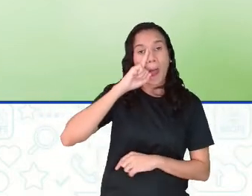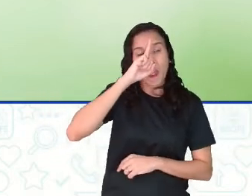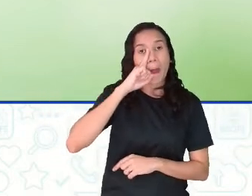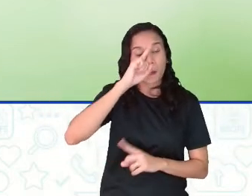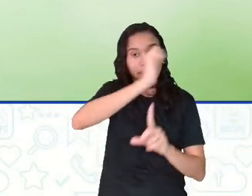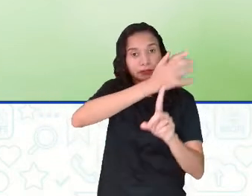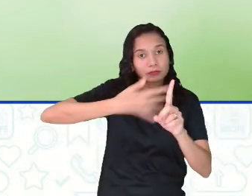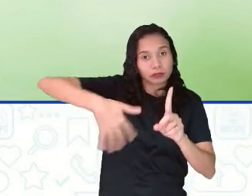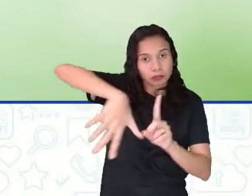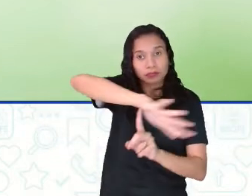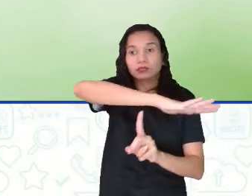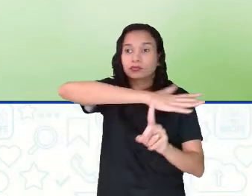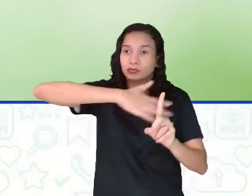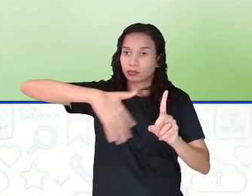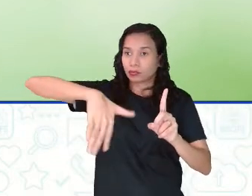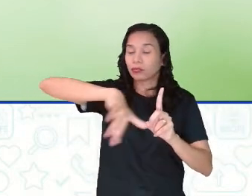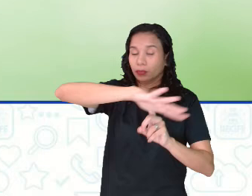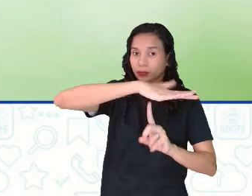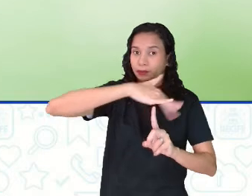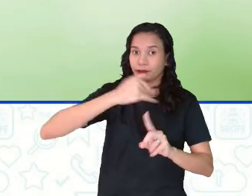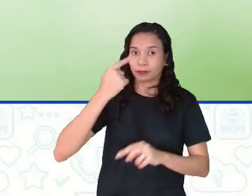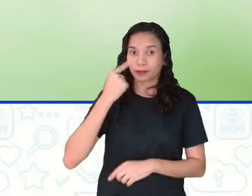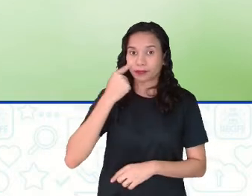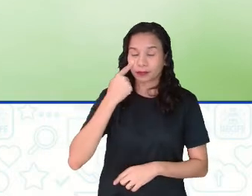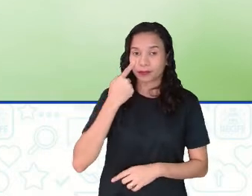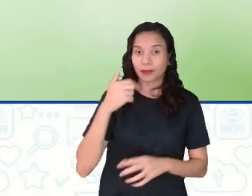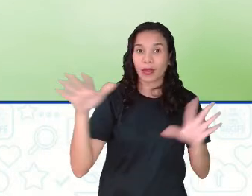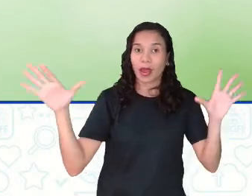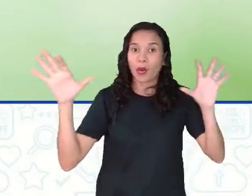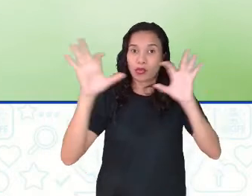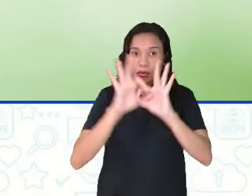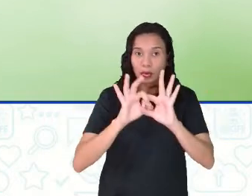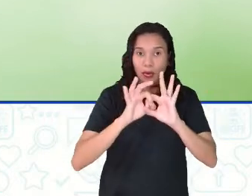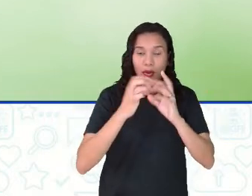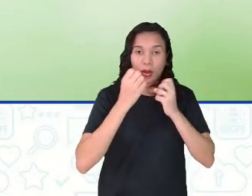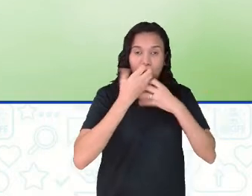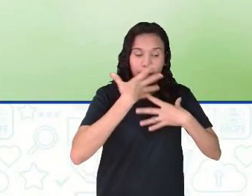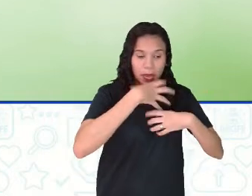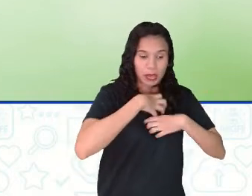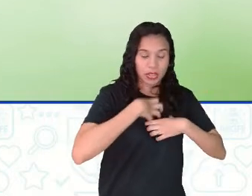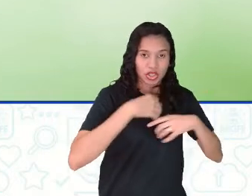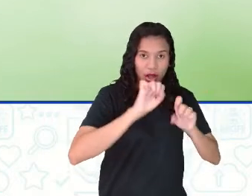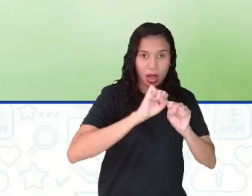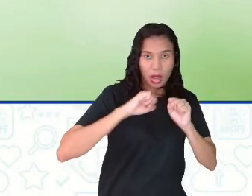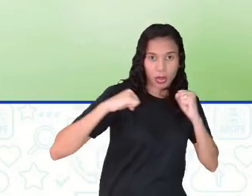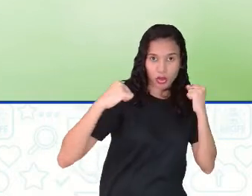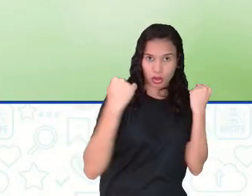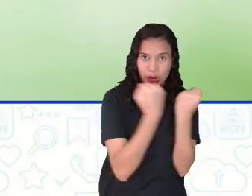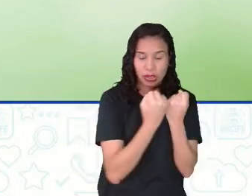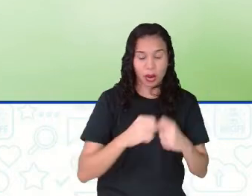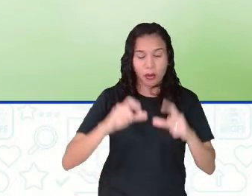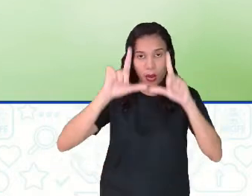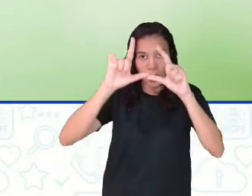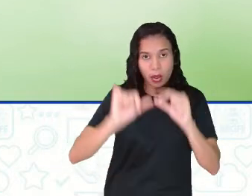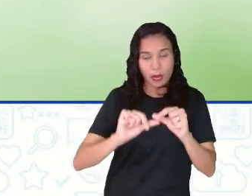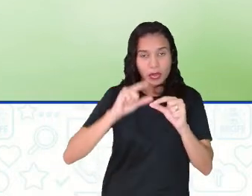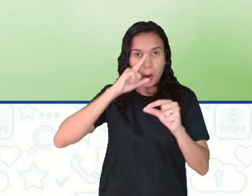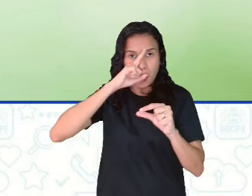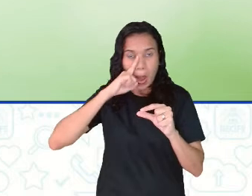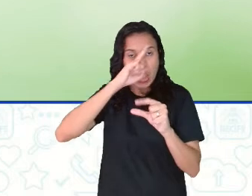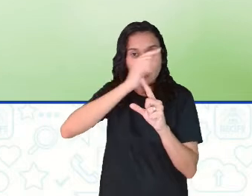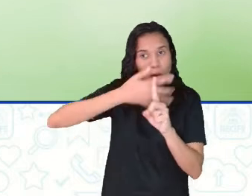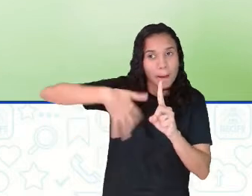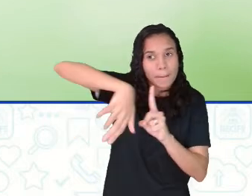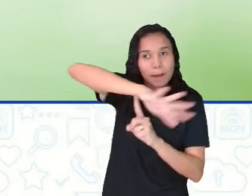em reduzir os riscos ambientais. Então, ó, a união do bem-estar social, da redução dos riscos